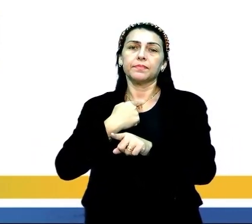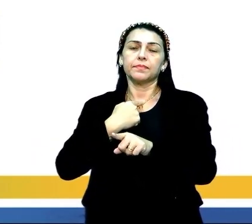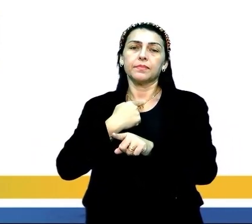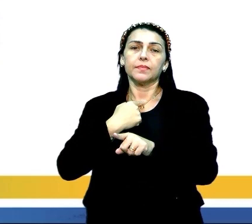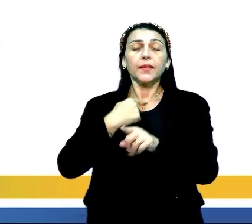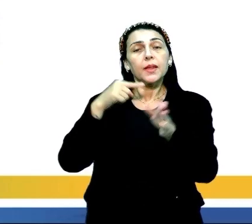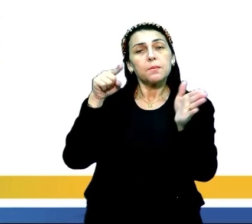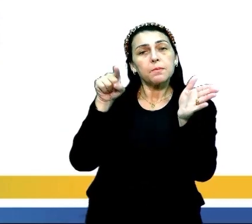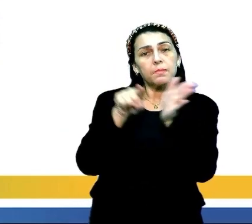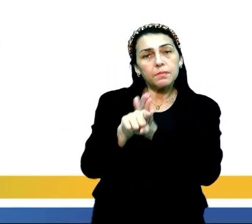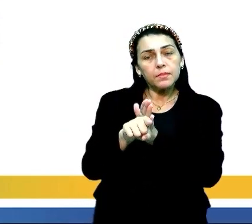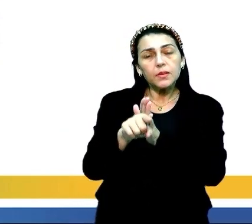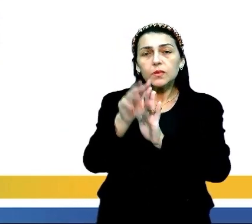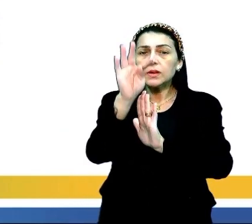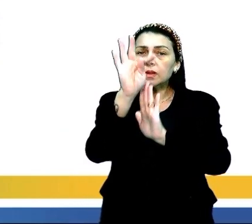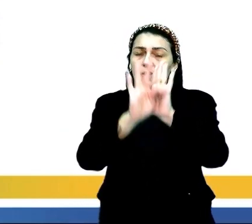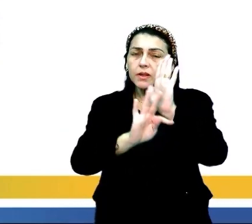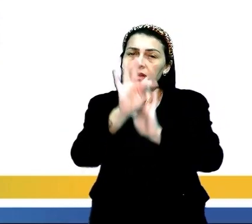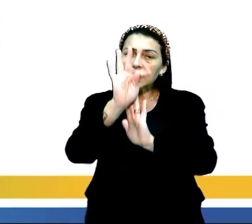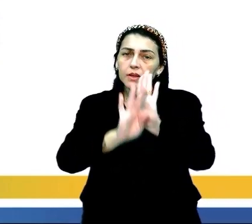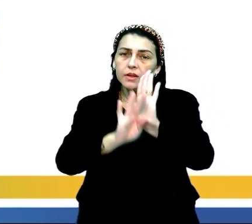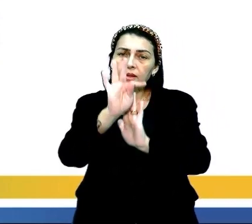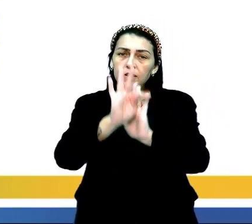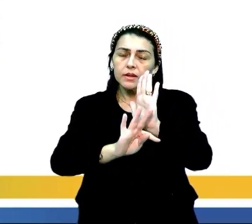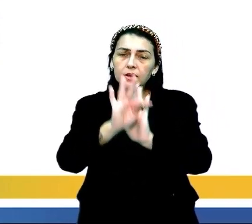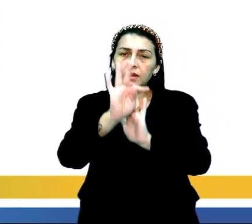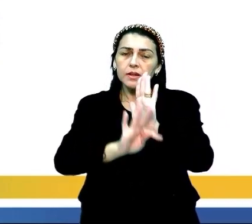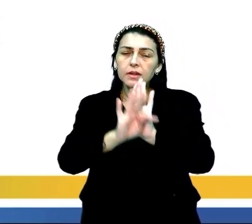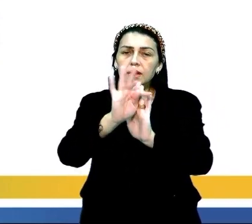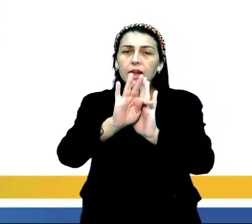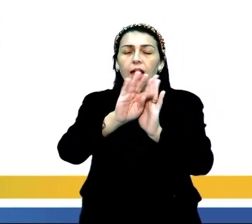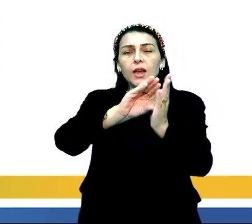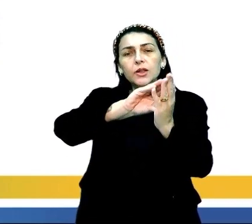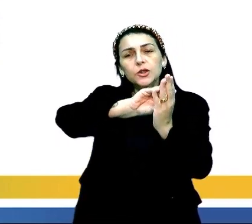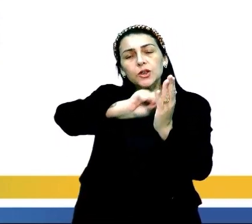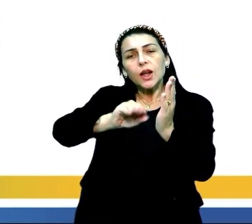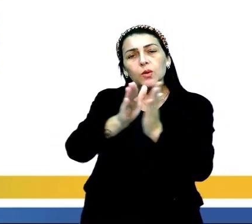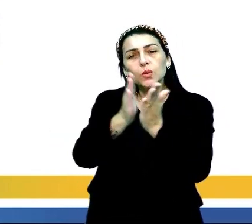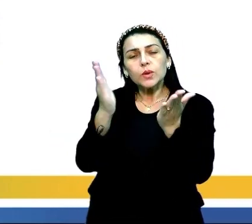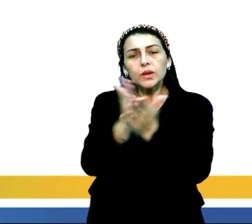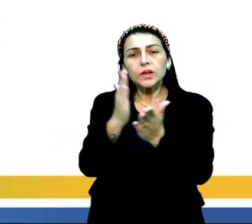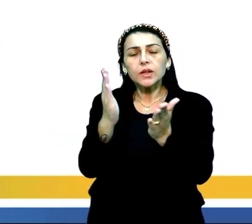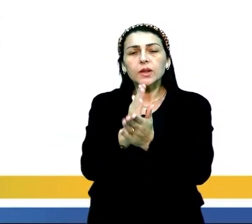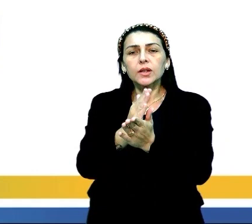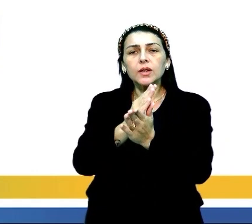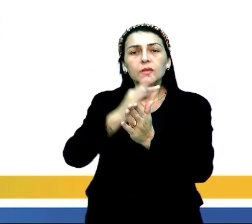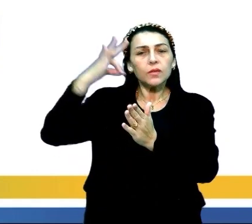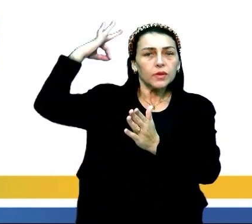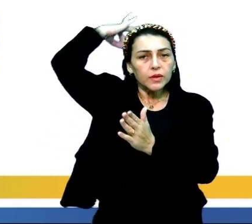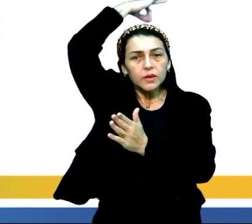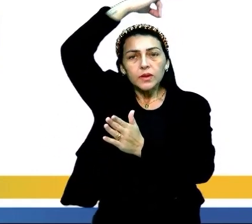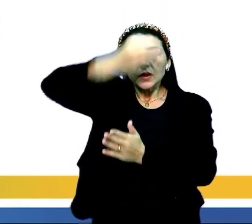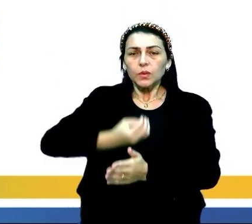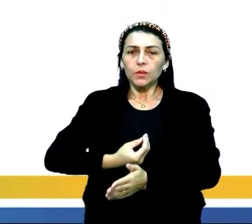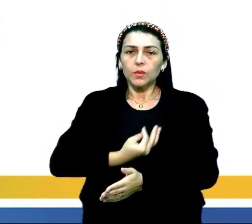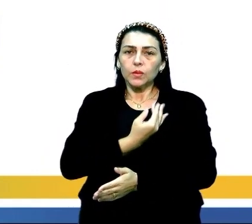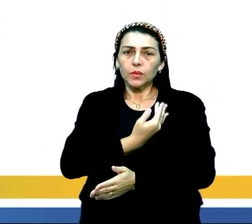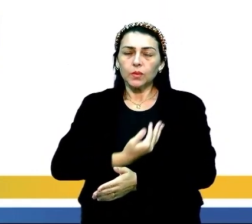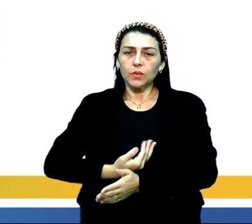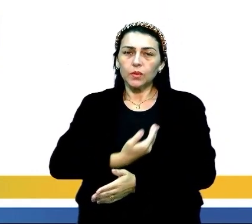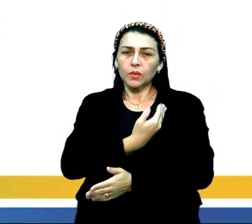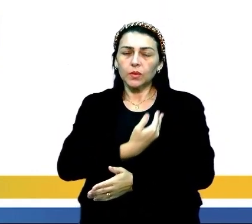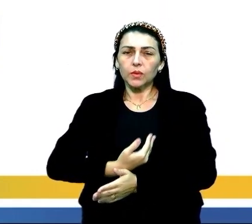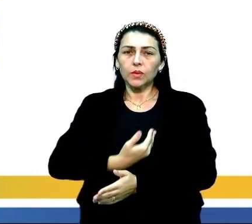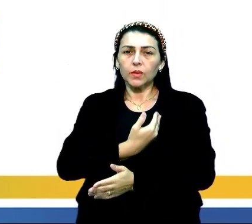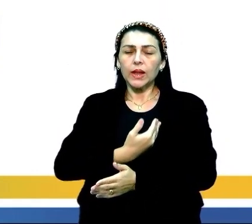essa questão, esse texto, ele é tirado de um dos livros de Santo Agostinho, que é chamado